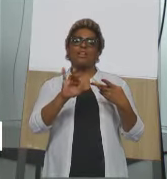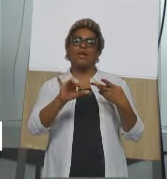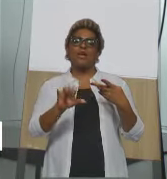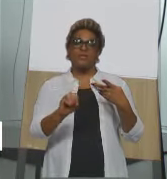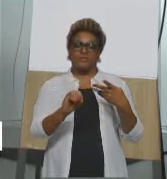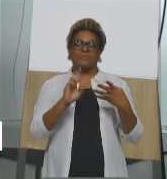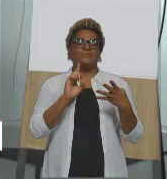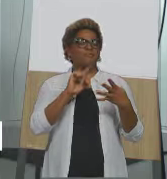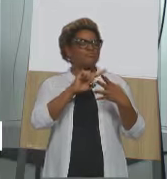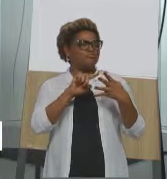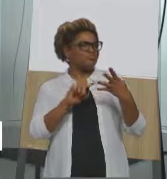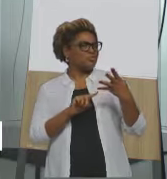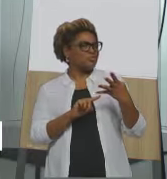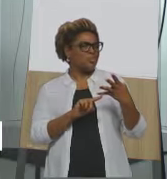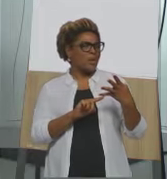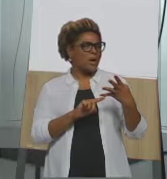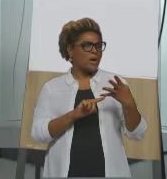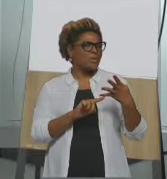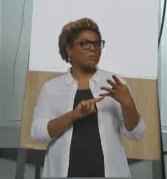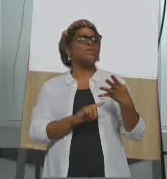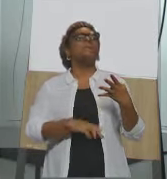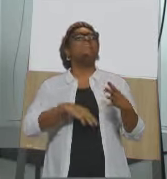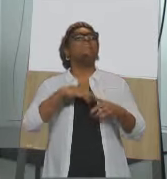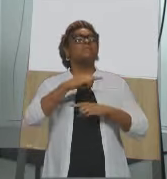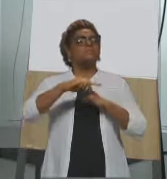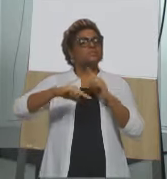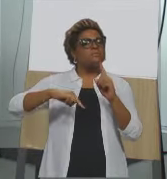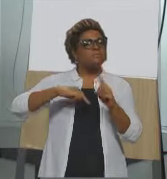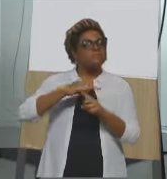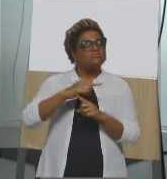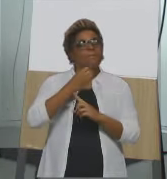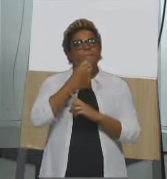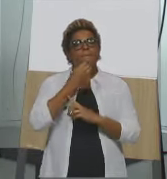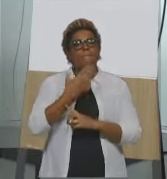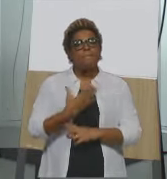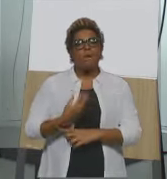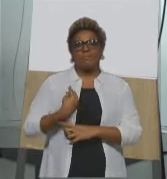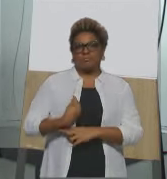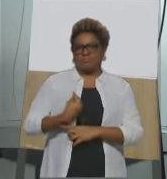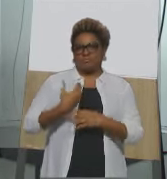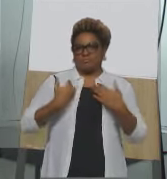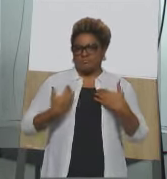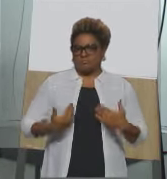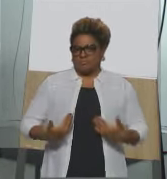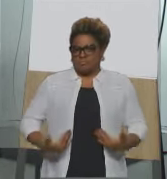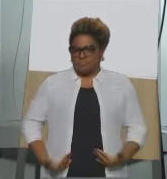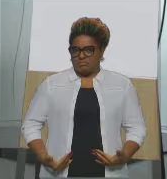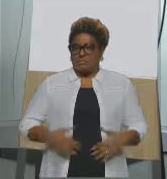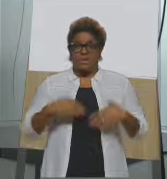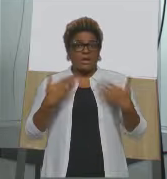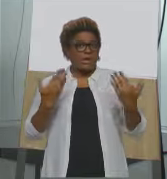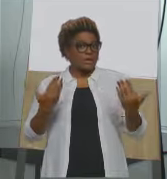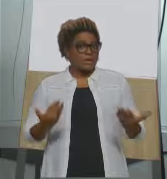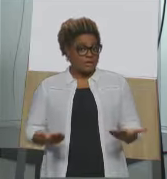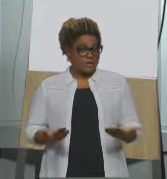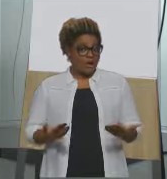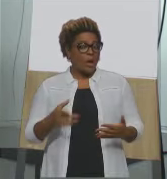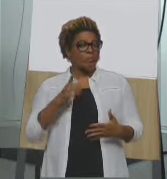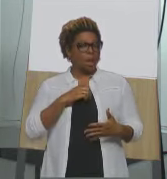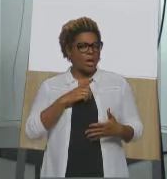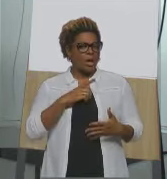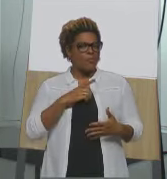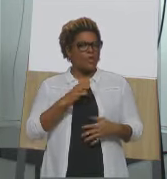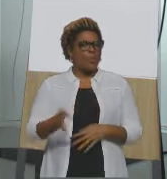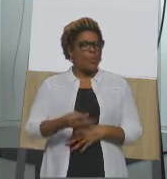integração desse digestório com o respiratório e o circulatório para o bom funcionamento do nosso corpo. Então foi assim, 4